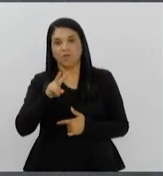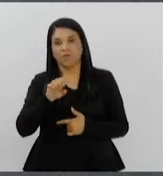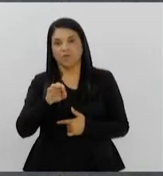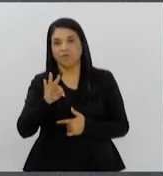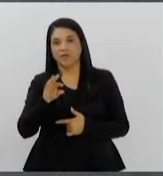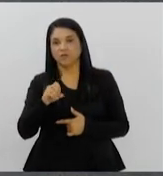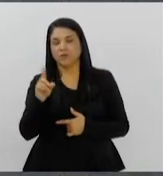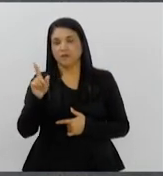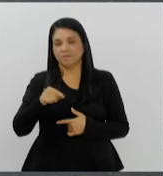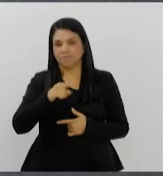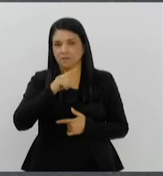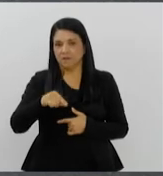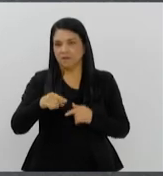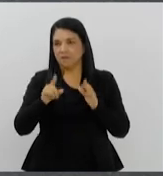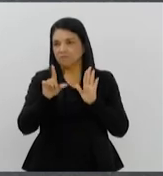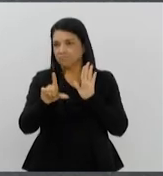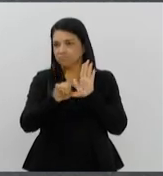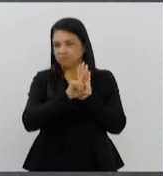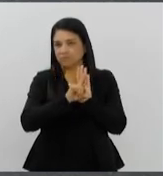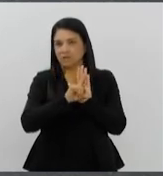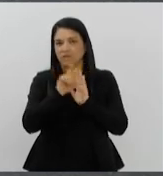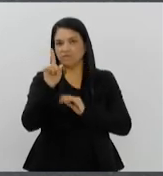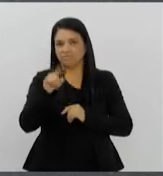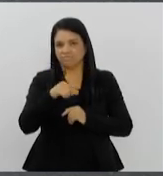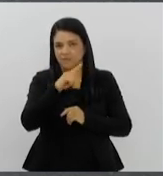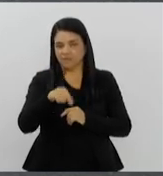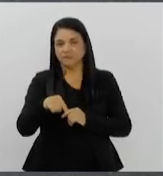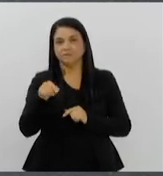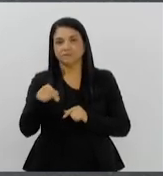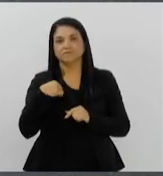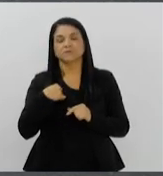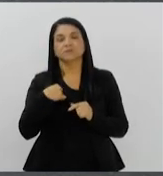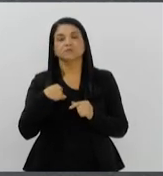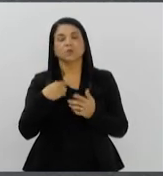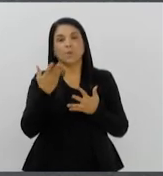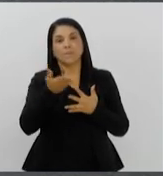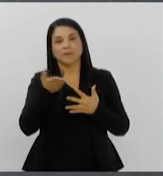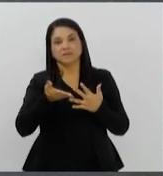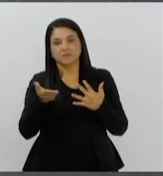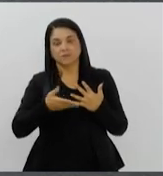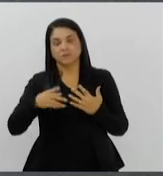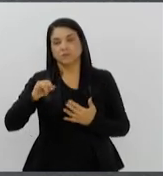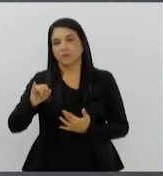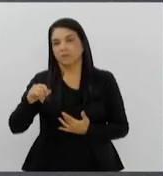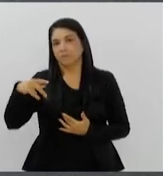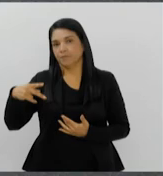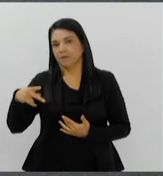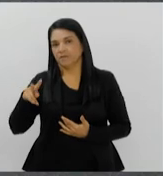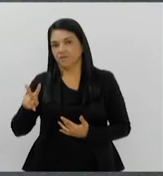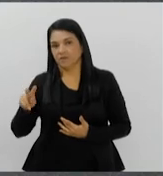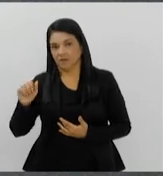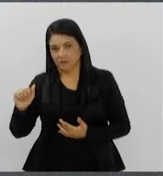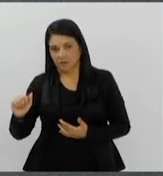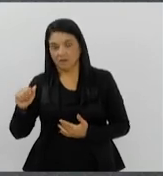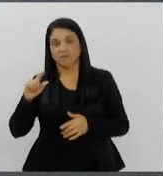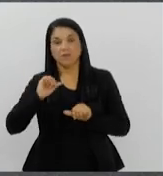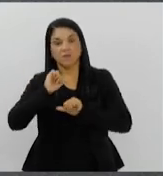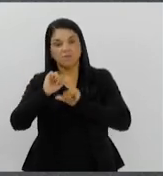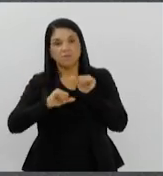artigo que, para mim, é muito importante, que é aquele parcelamento do IPVA em 12 vezes que virou